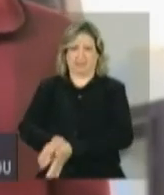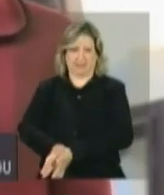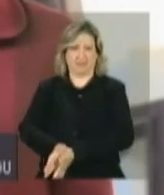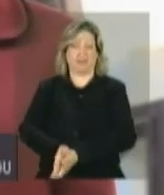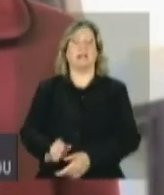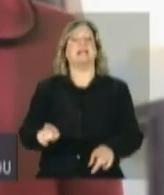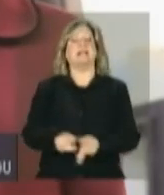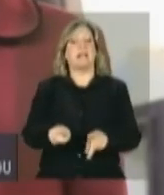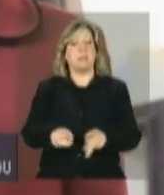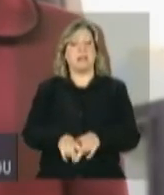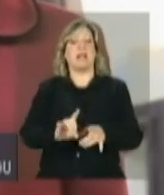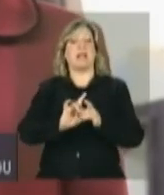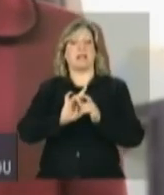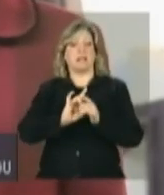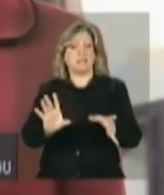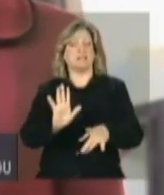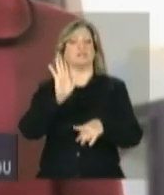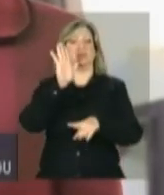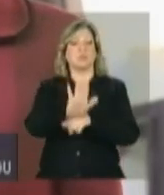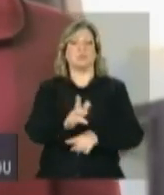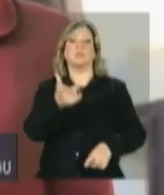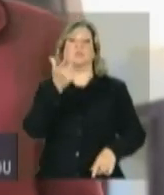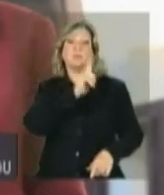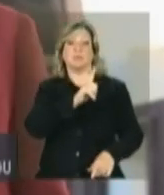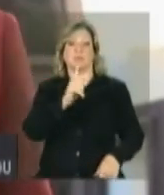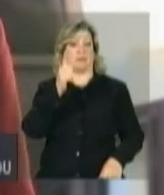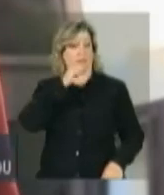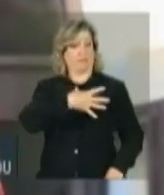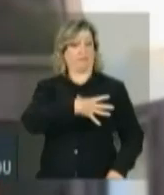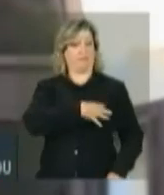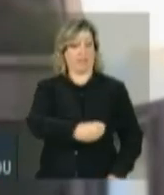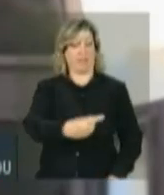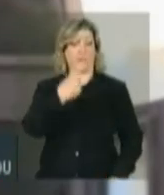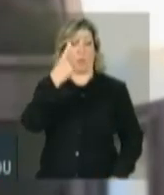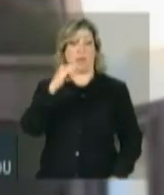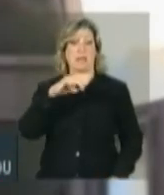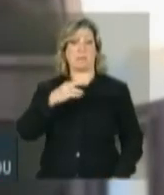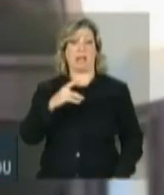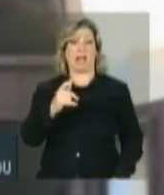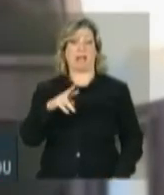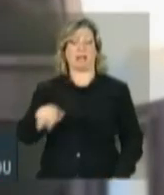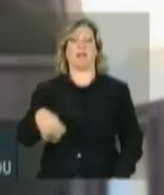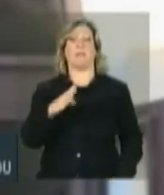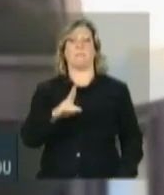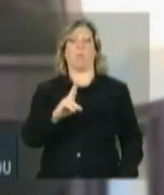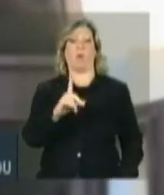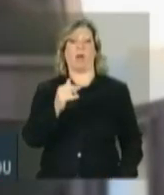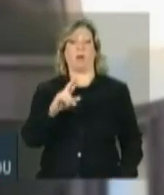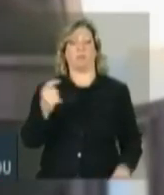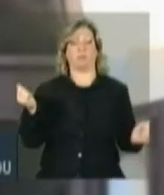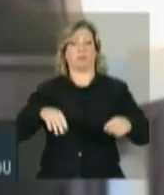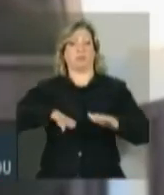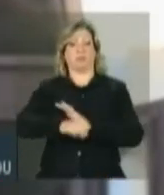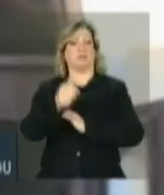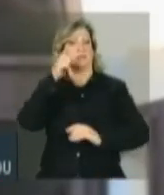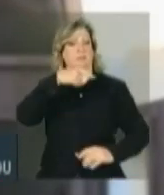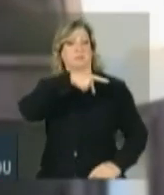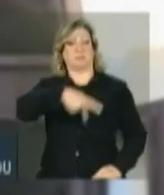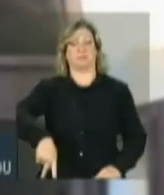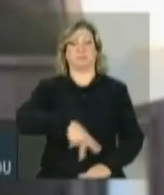permite também que a filha de um imigrante búlgaro se torne presidenta da